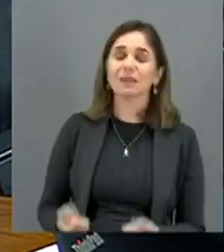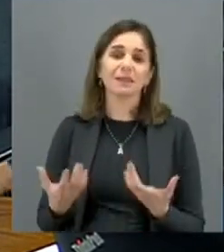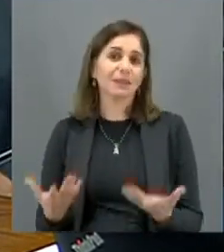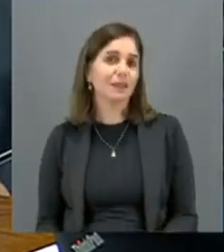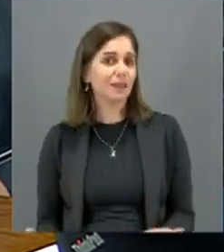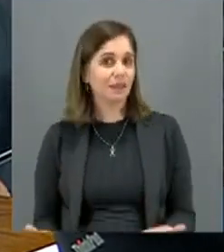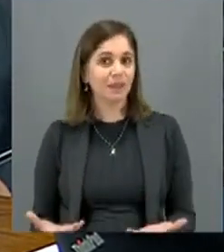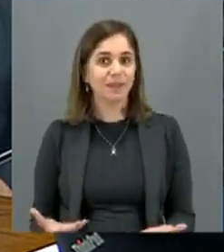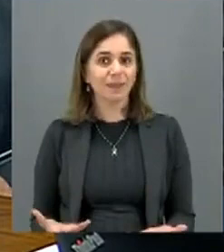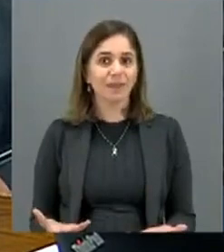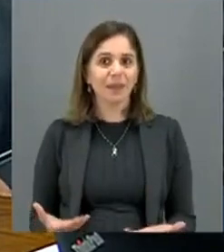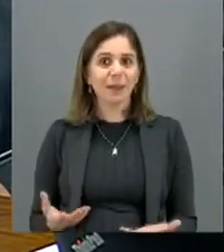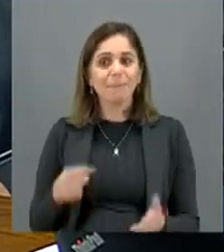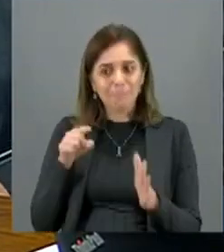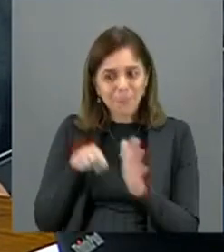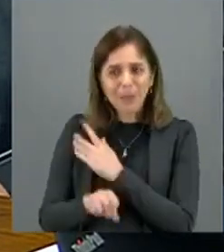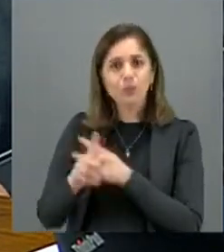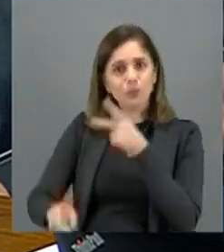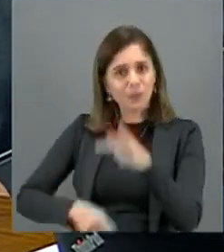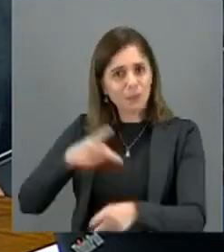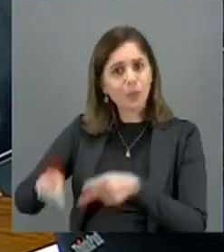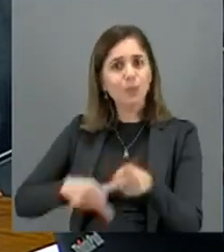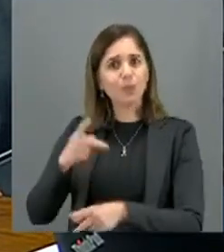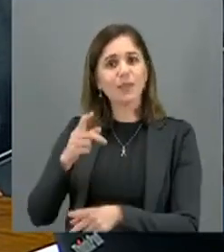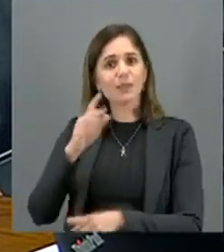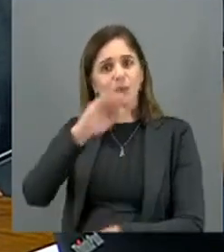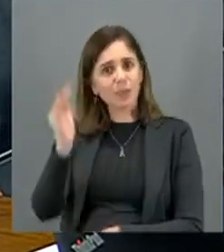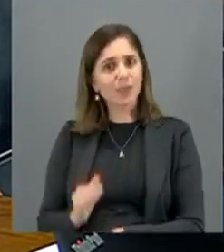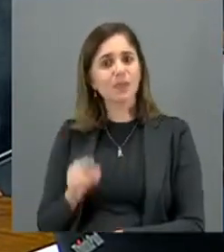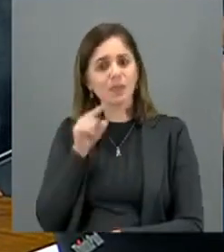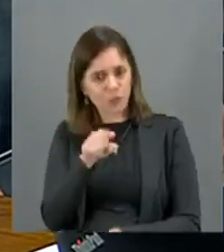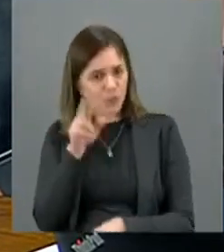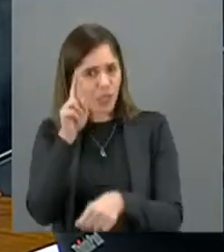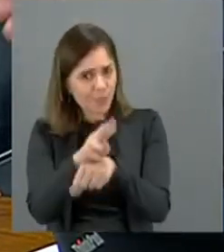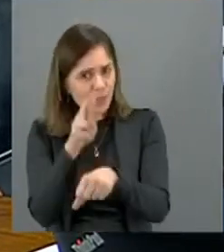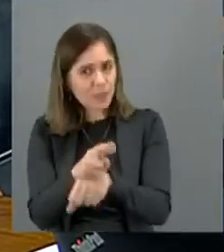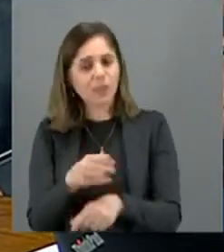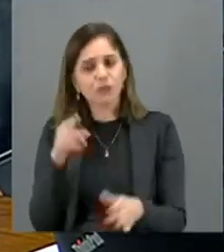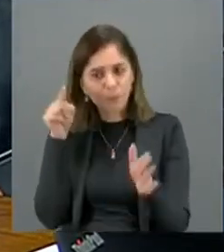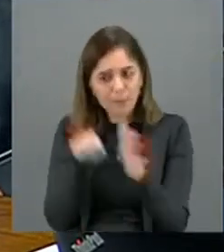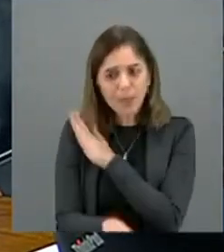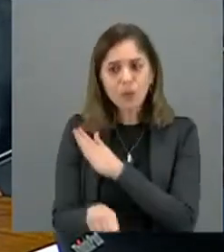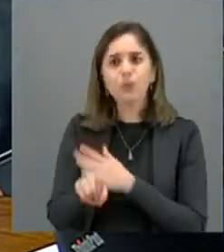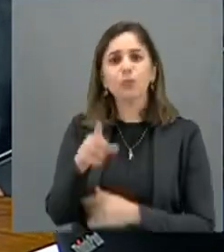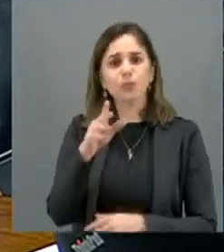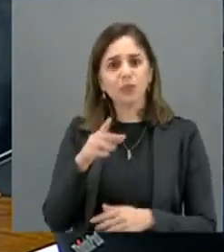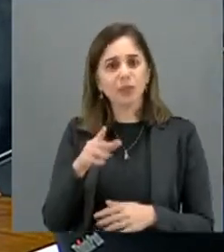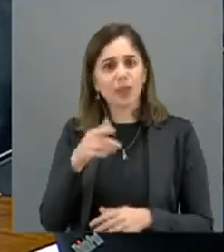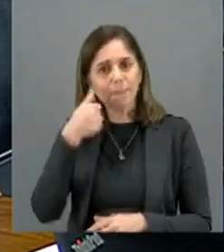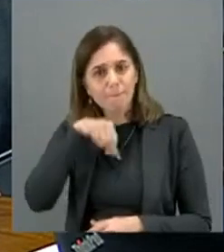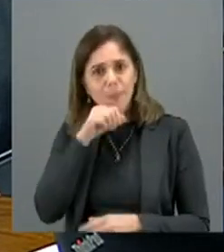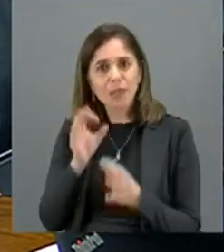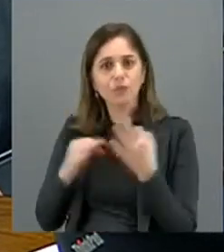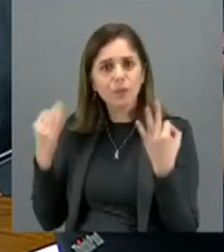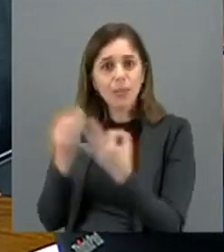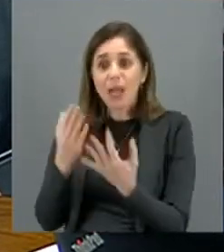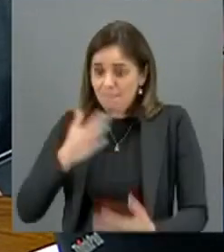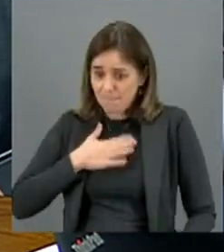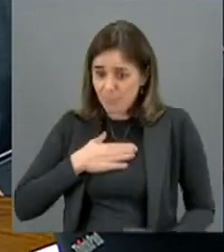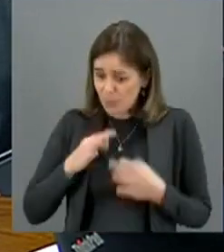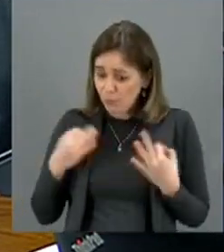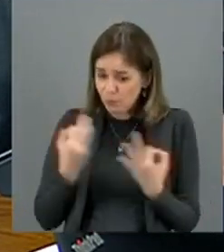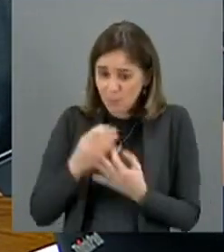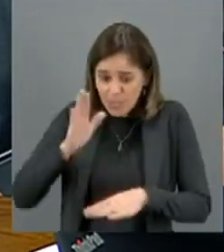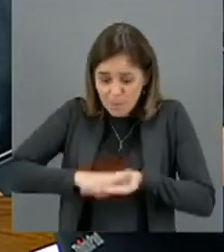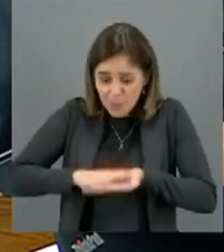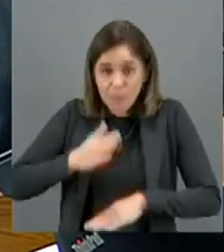à população brasileira que você representa, senhores senadores. Pergunte ao cidadão, à mãe de família. Eu tenho na minha família casos ligados